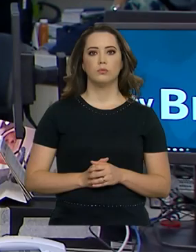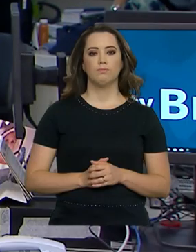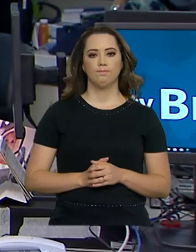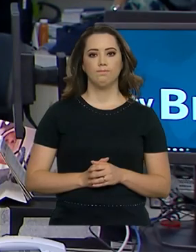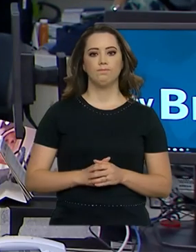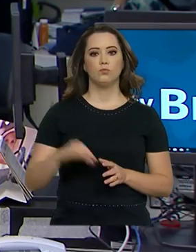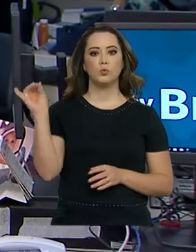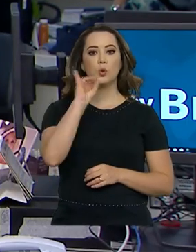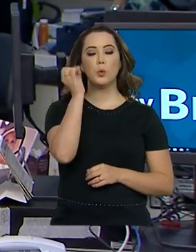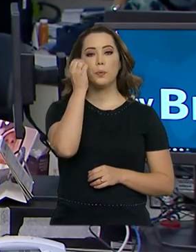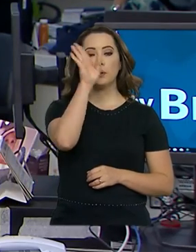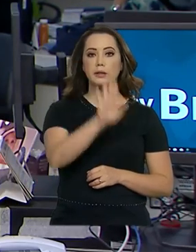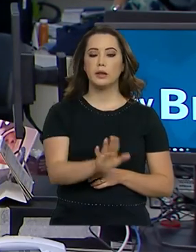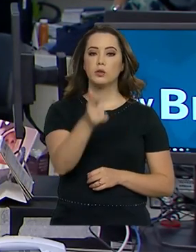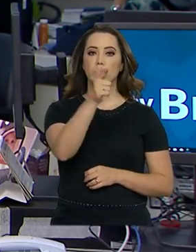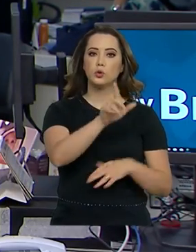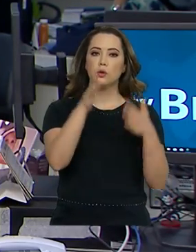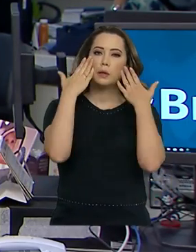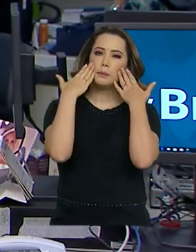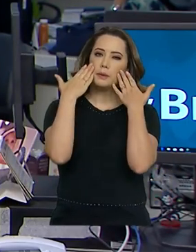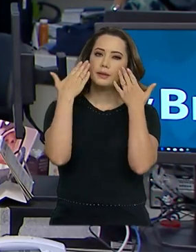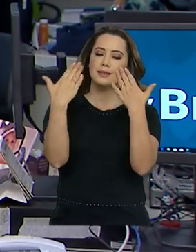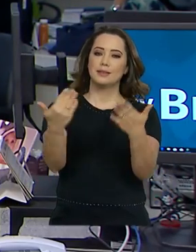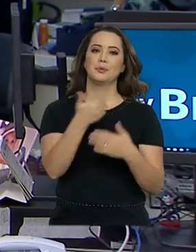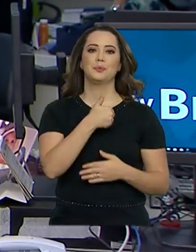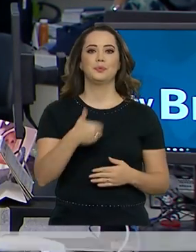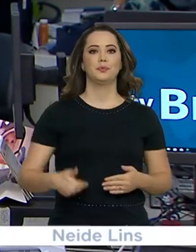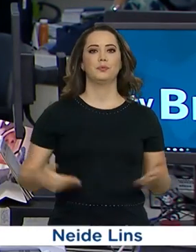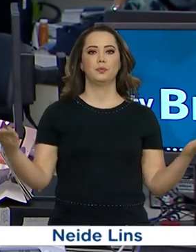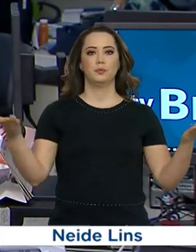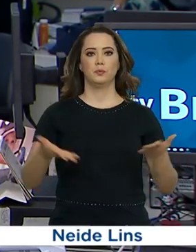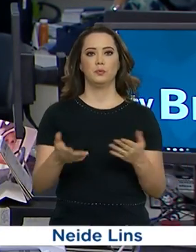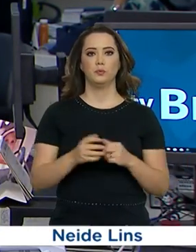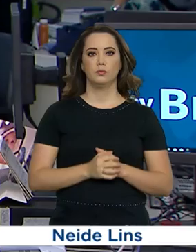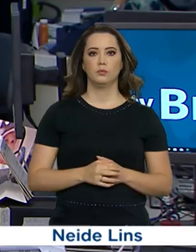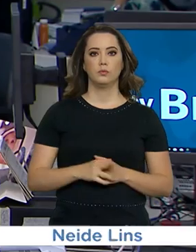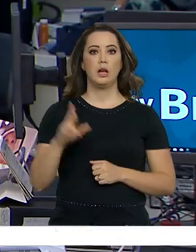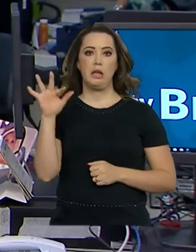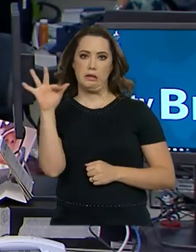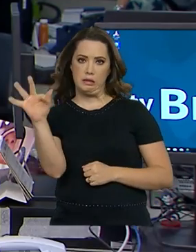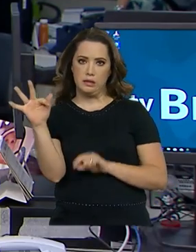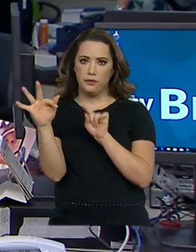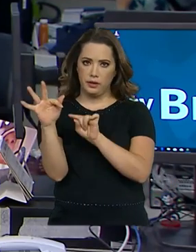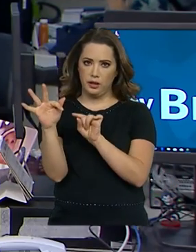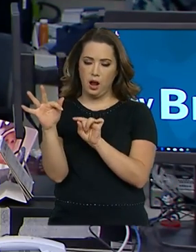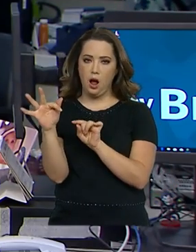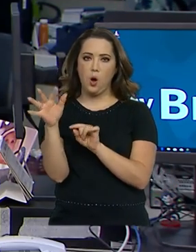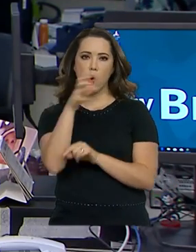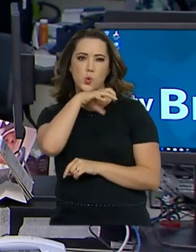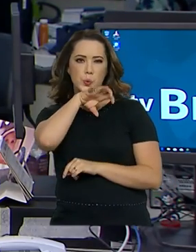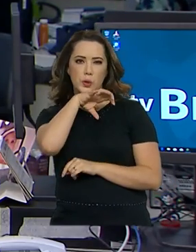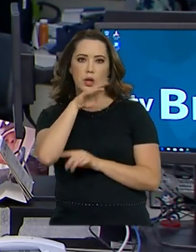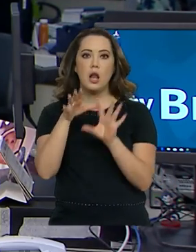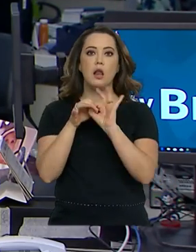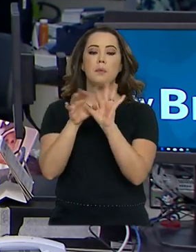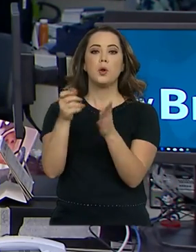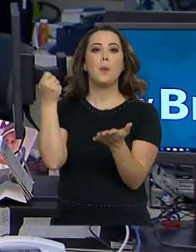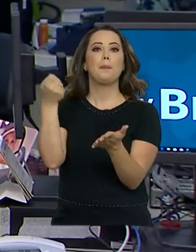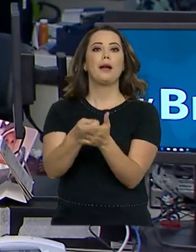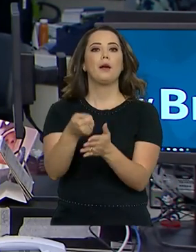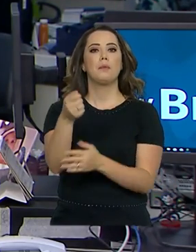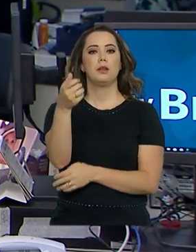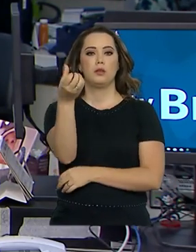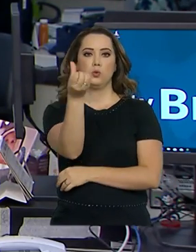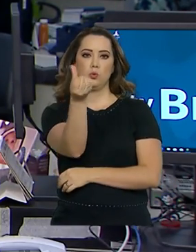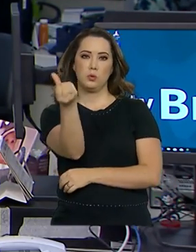olá boa tarde estamos de volta com mais uma edição do governo agora a receita federal liberou o pagamento do sexto lote